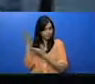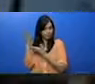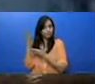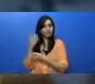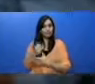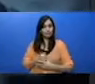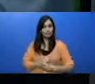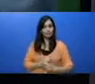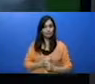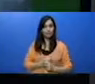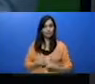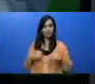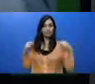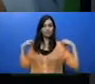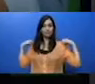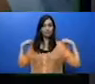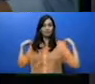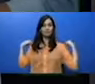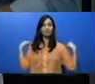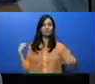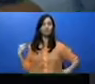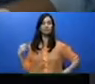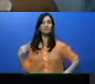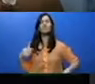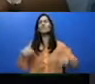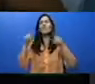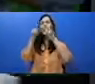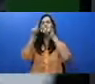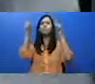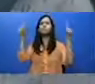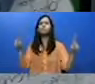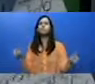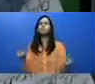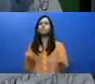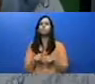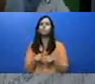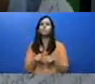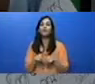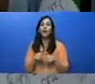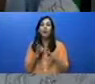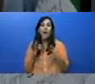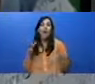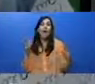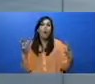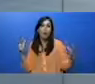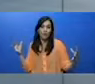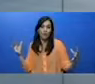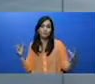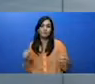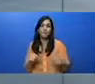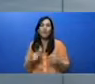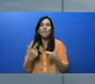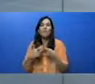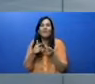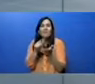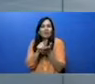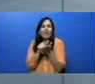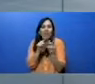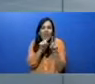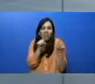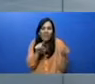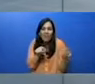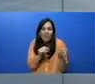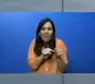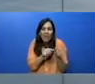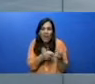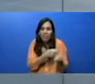Fizemos em tamanho maior, tá? Porque um folheto vocês encontram normalmente é menor, tá? Mas aqui para vocês poderem visualizar